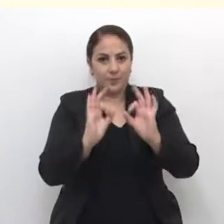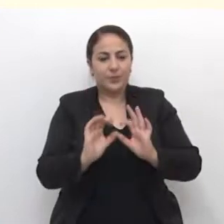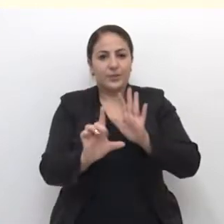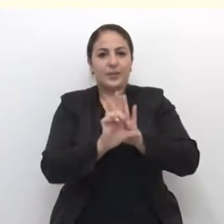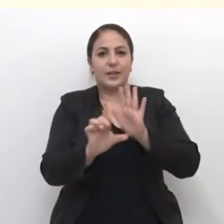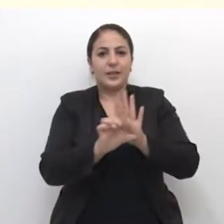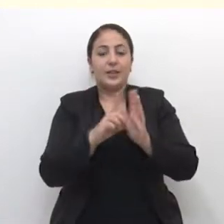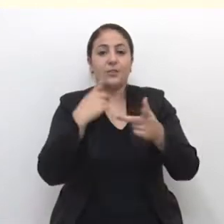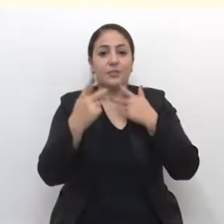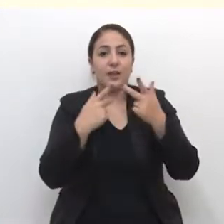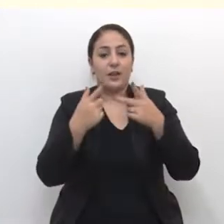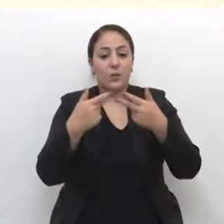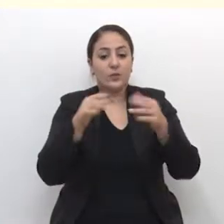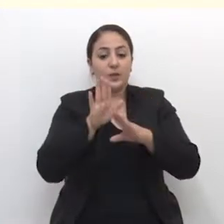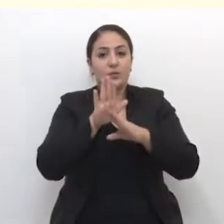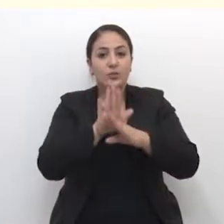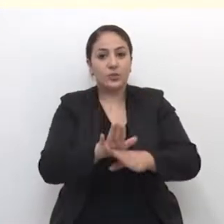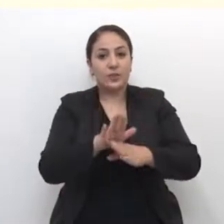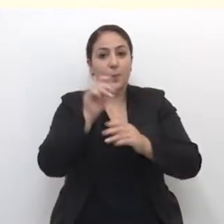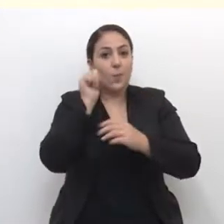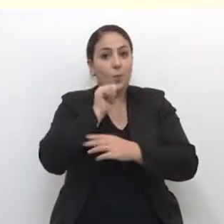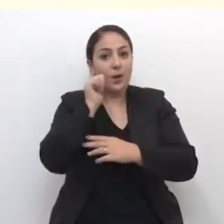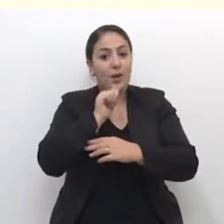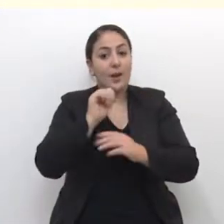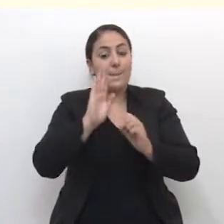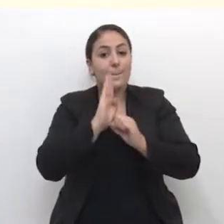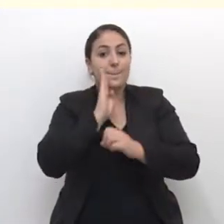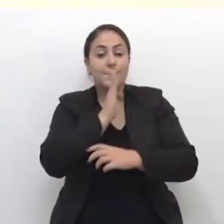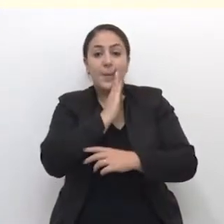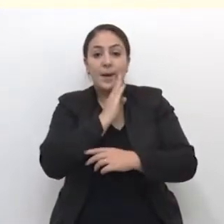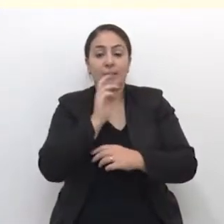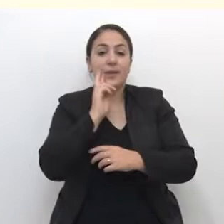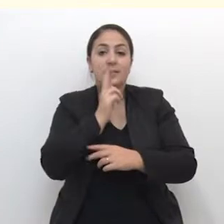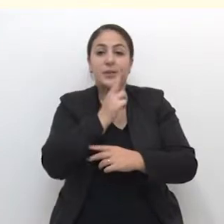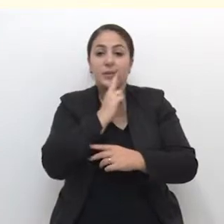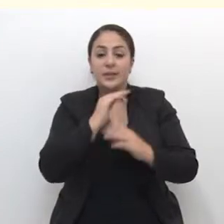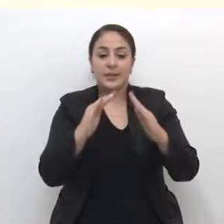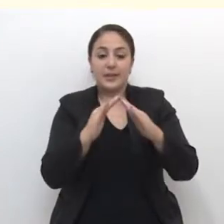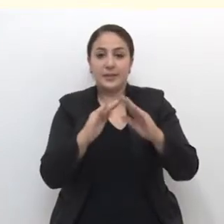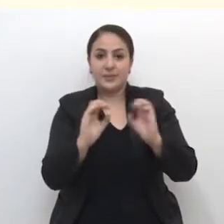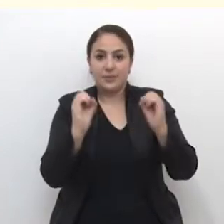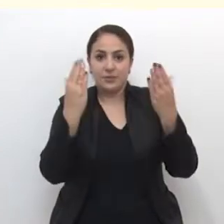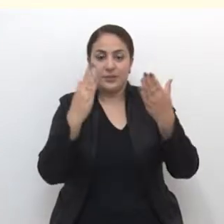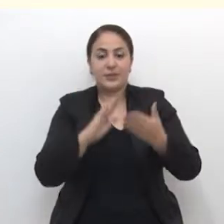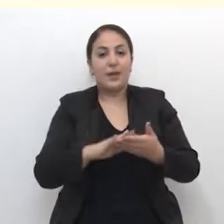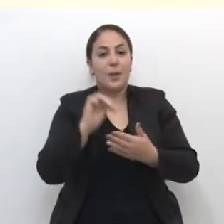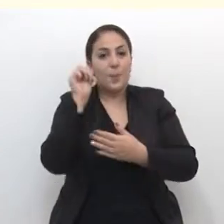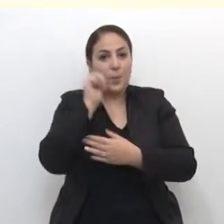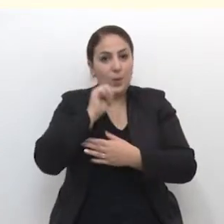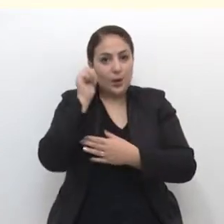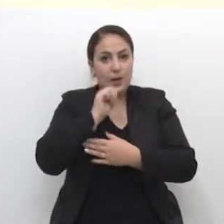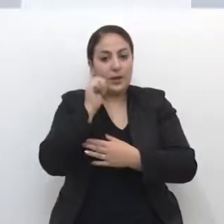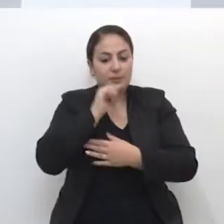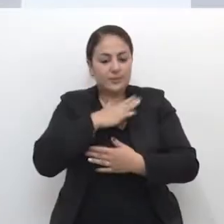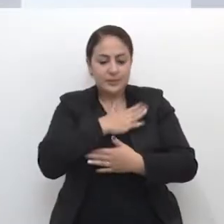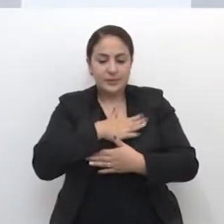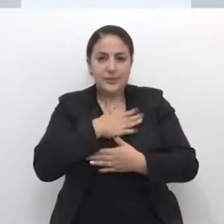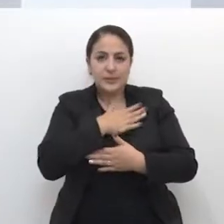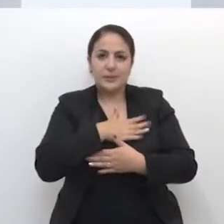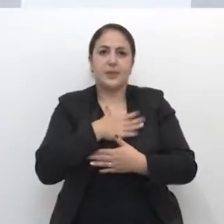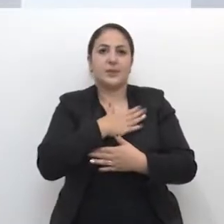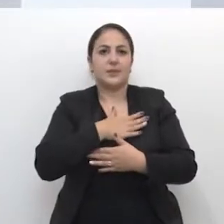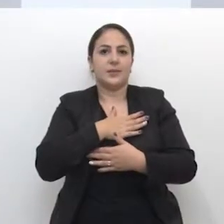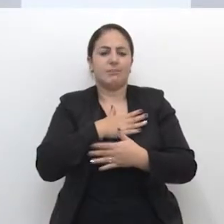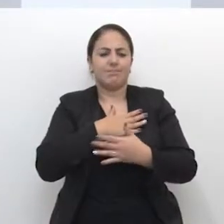Boa noite. Projeto de lei prevê medidas de auxílio à mulher em bares, restaurantes e casas noturnas. A